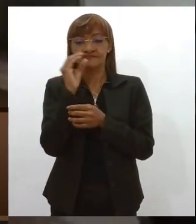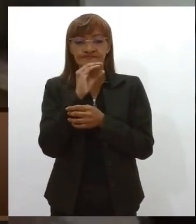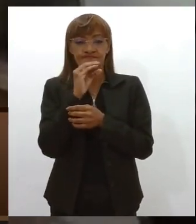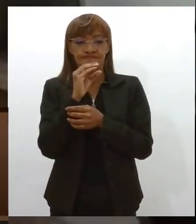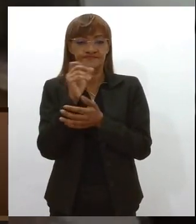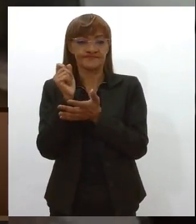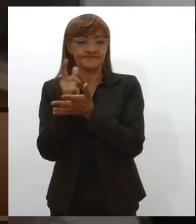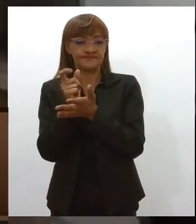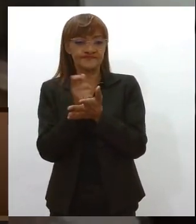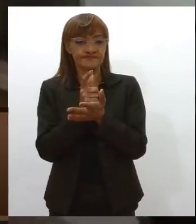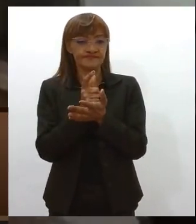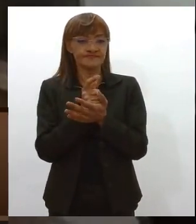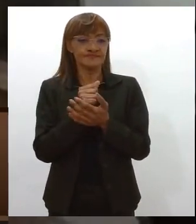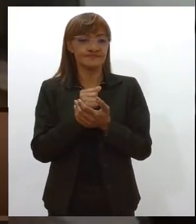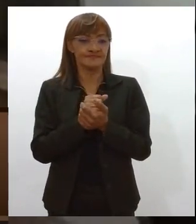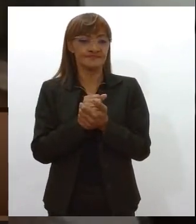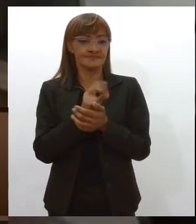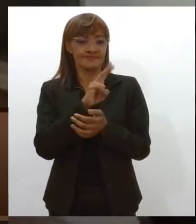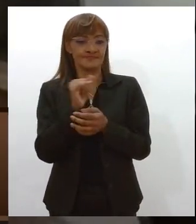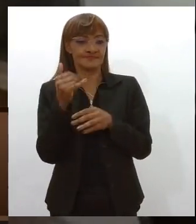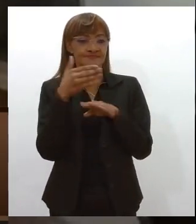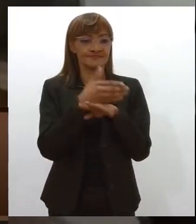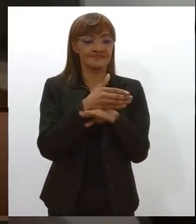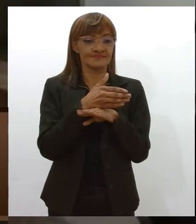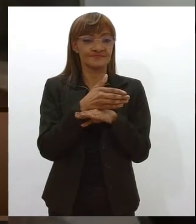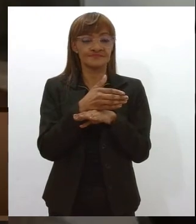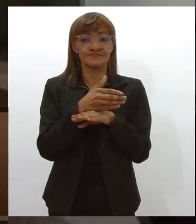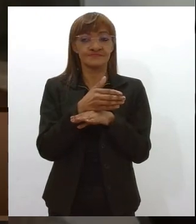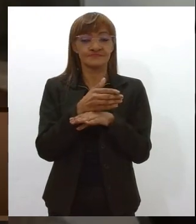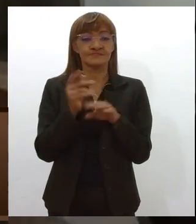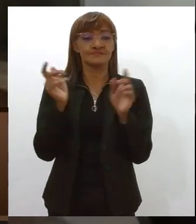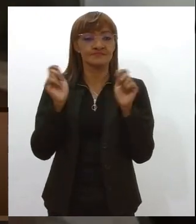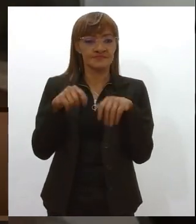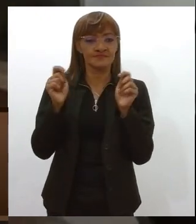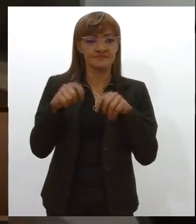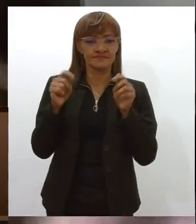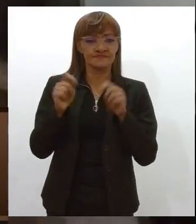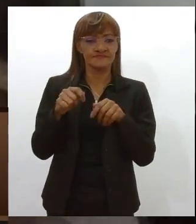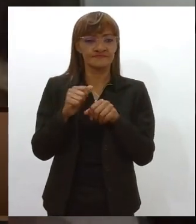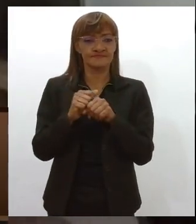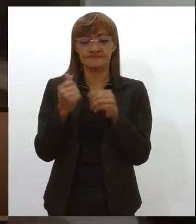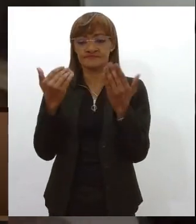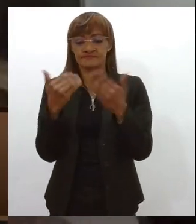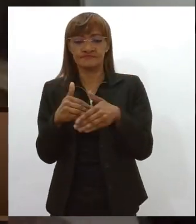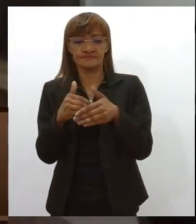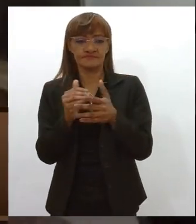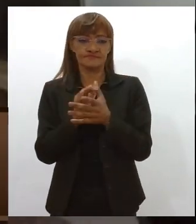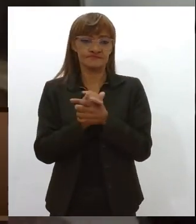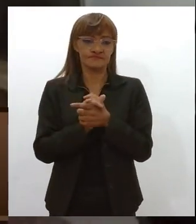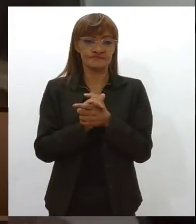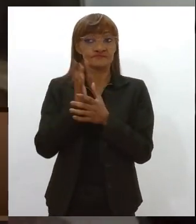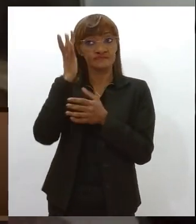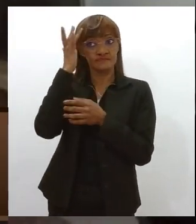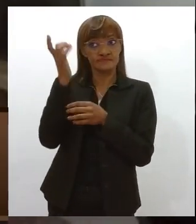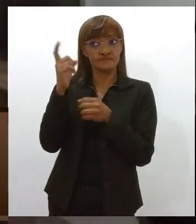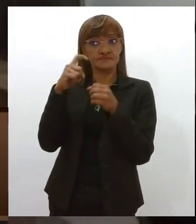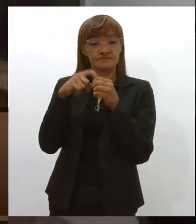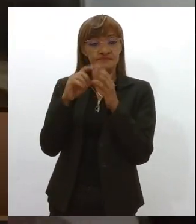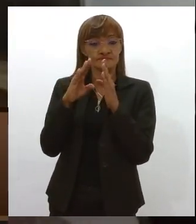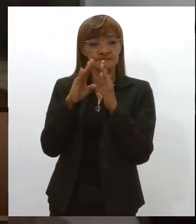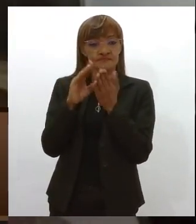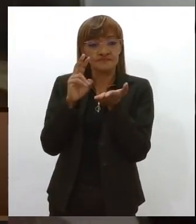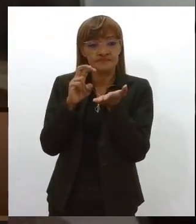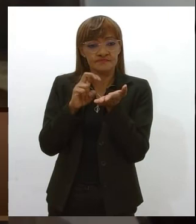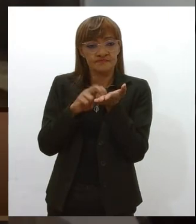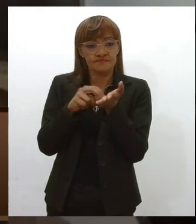lá em casa, e fazia o pix para a farmácia. Ai, tá, tem a prova que vai ter. Eu chegava, filha, amanhã, quando mamãe chegar de manhã, antes de ir